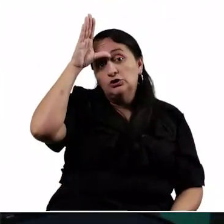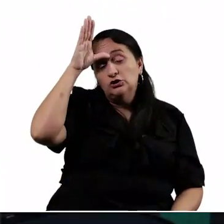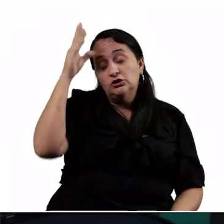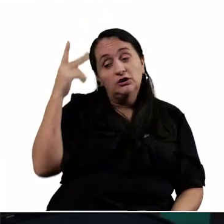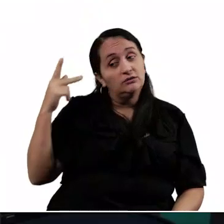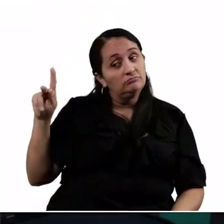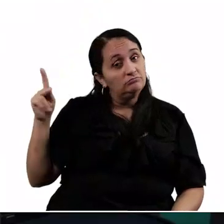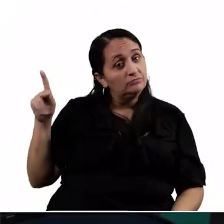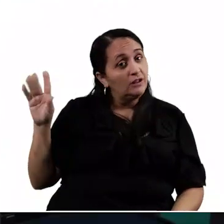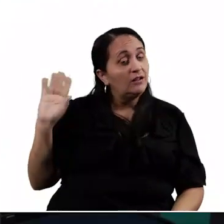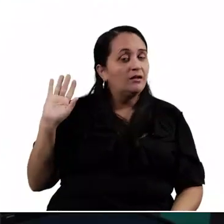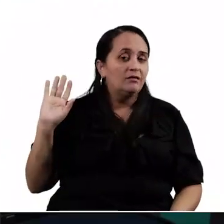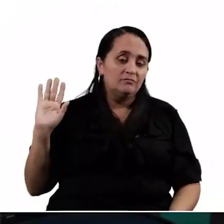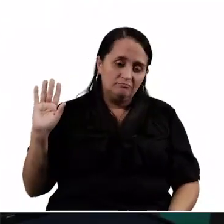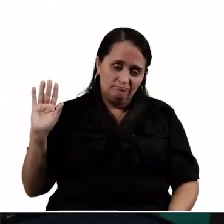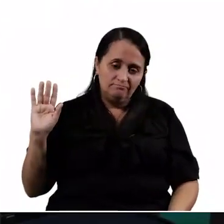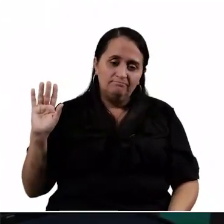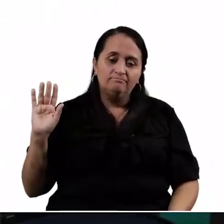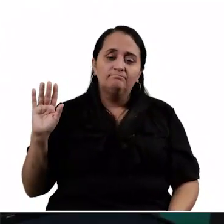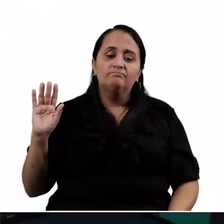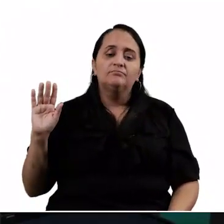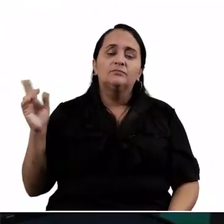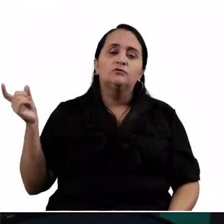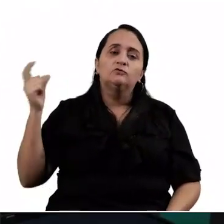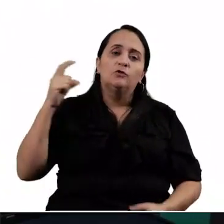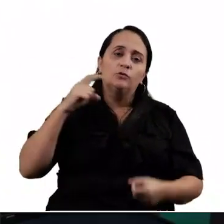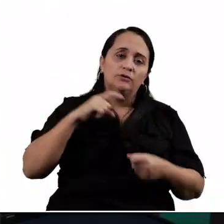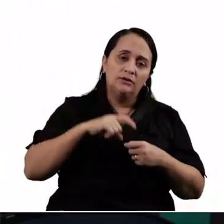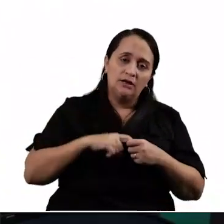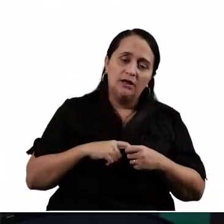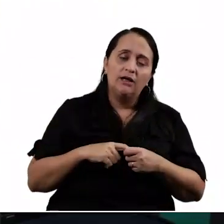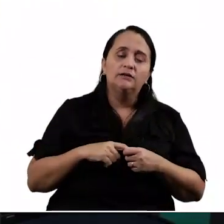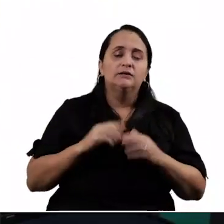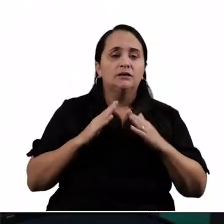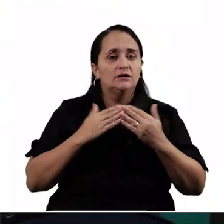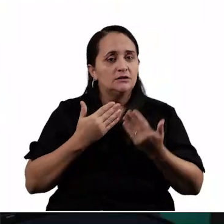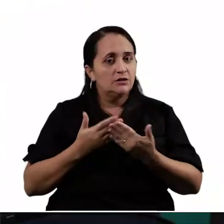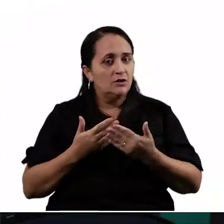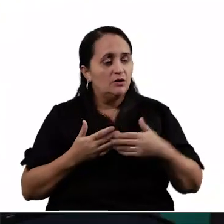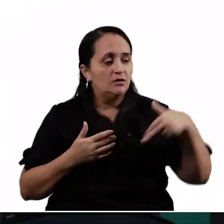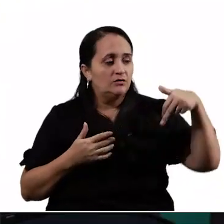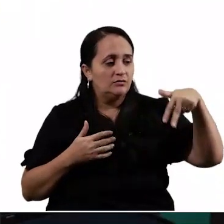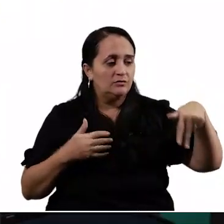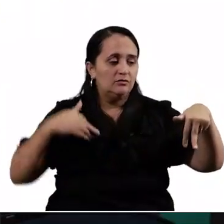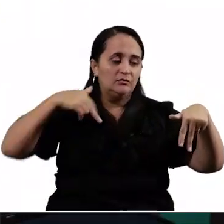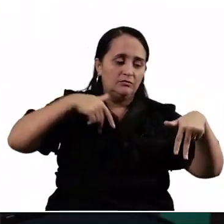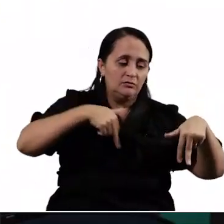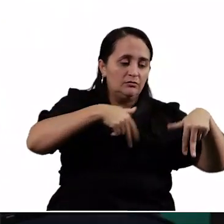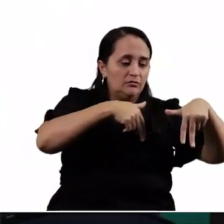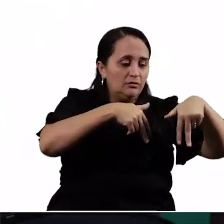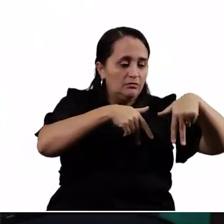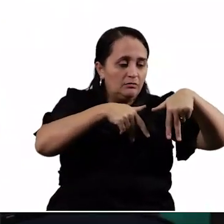a tia dela quando era pequena voltando da escola e encontrou essa menina atravessando cemitério e ela acompanhou